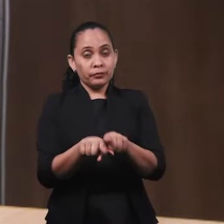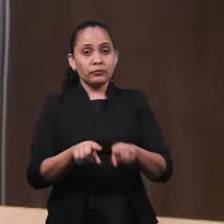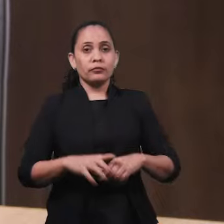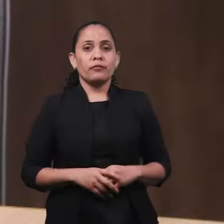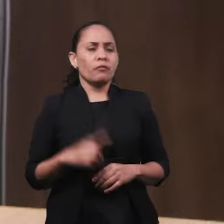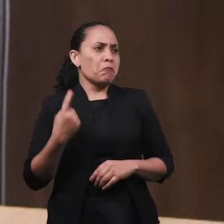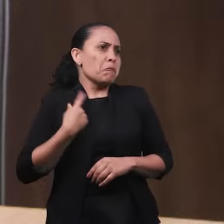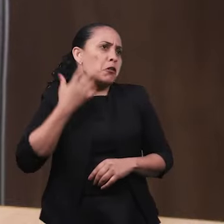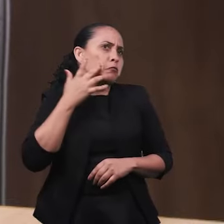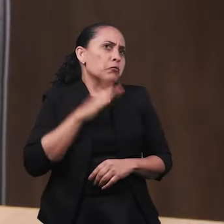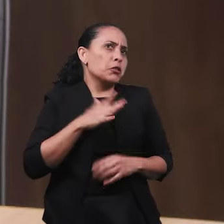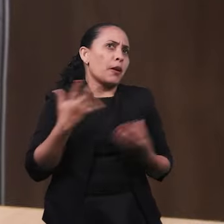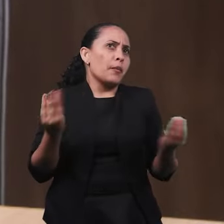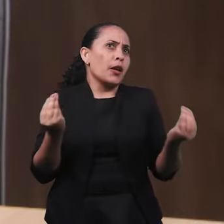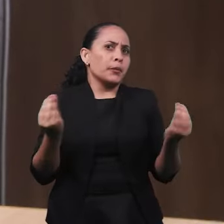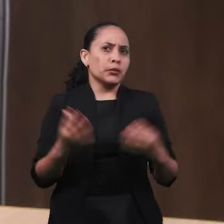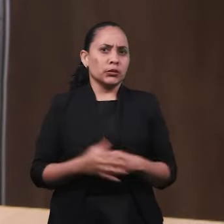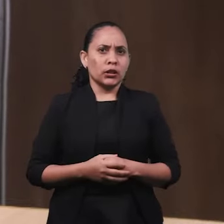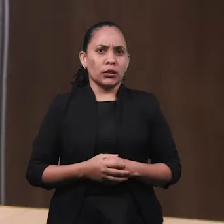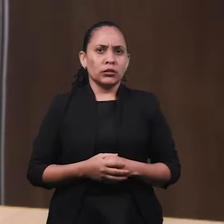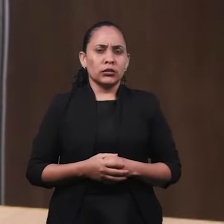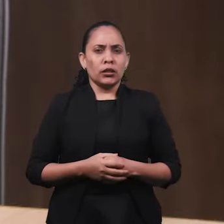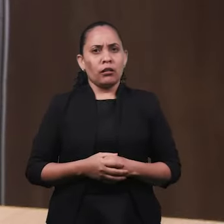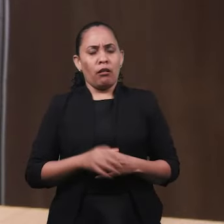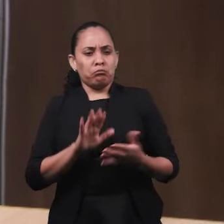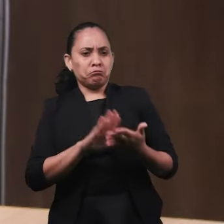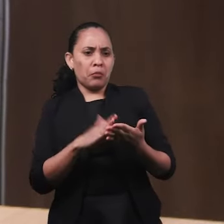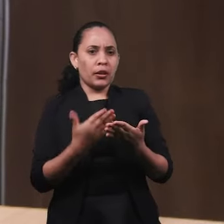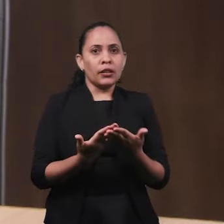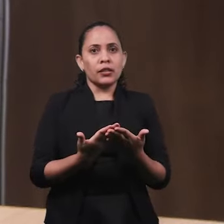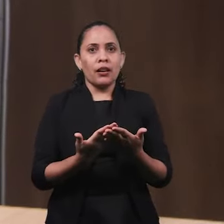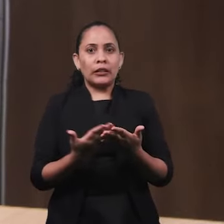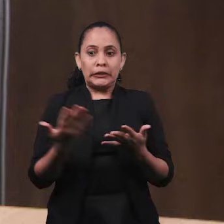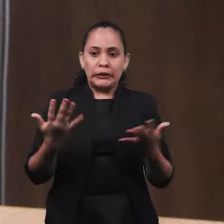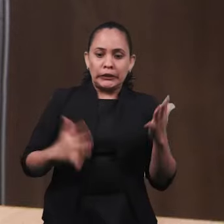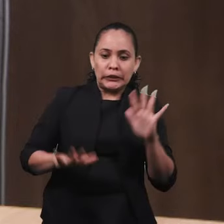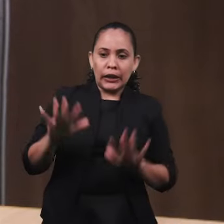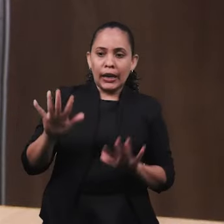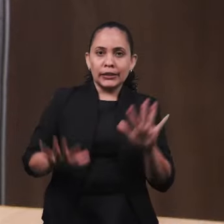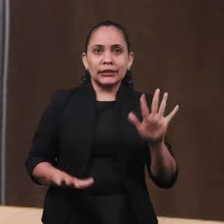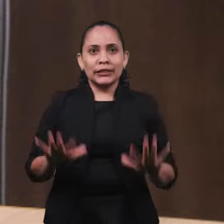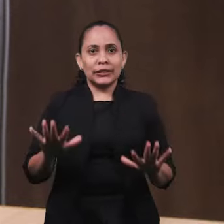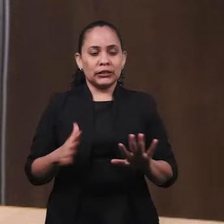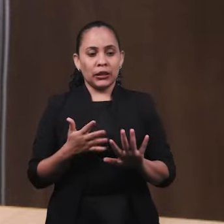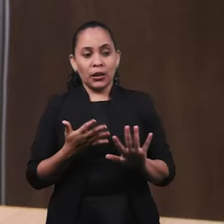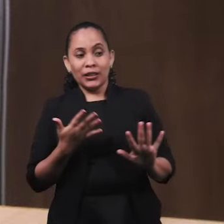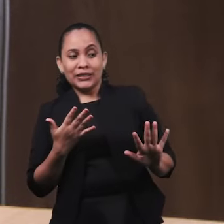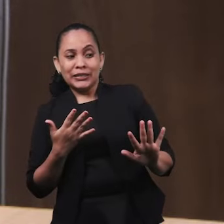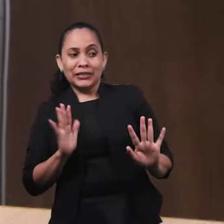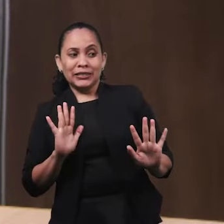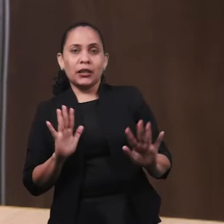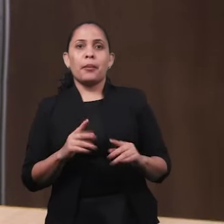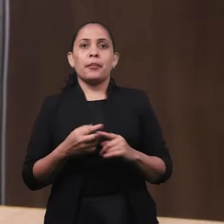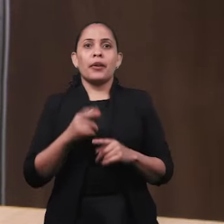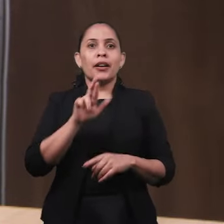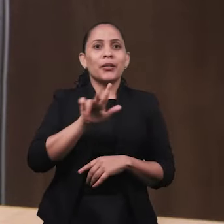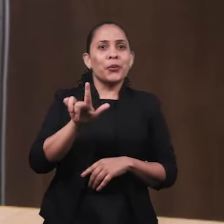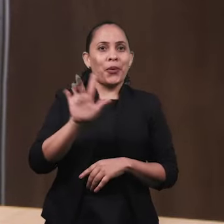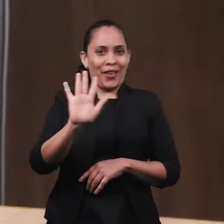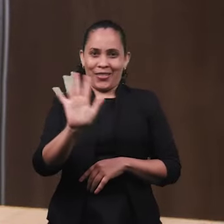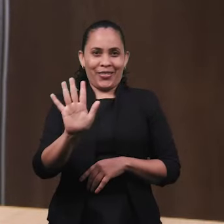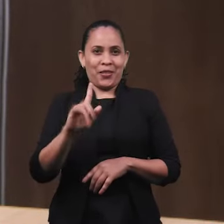não até sabermos fazer ali a interpretação, né? A gente até fica um pouquinho assim afastado, mas não